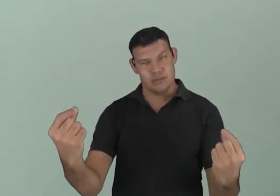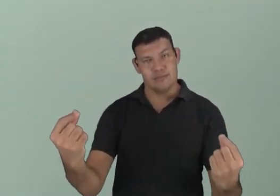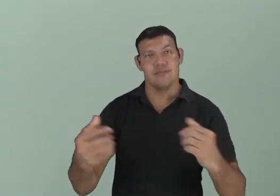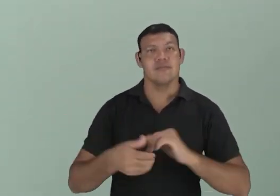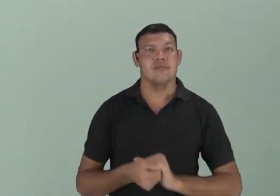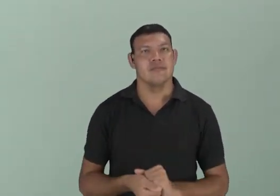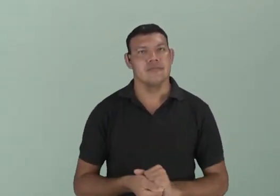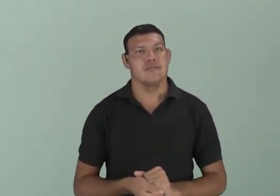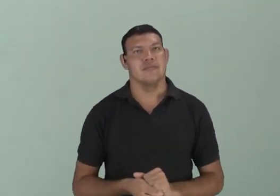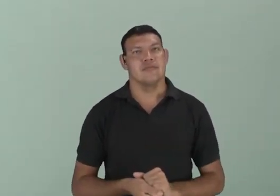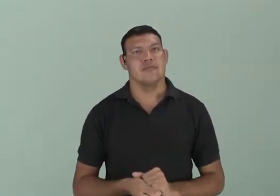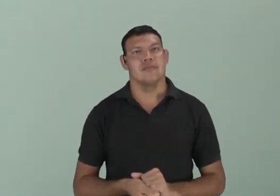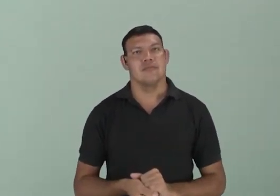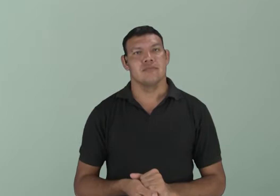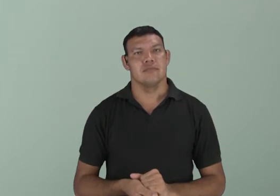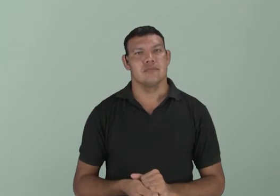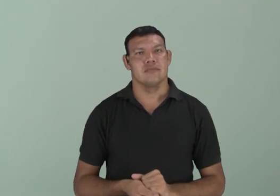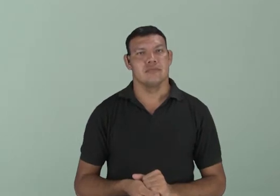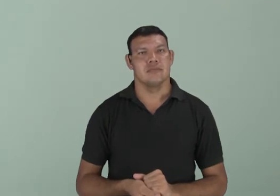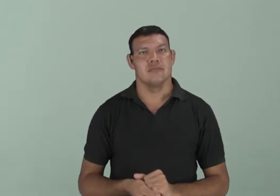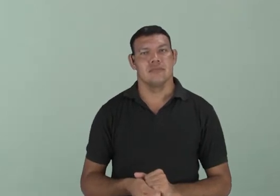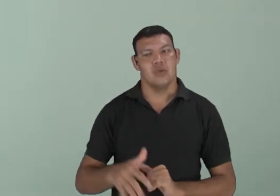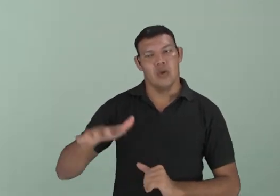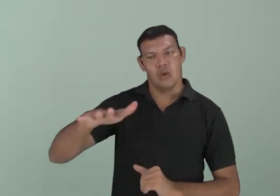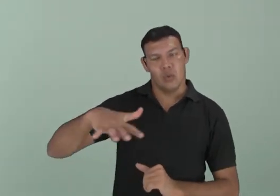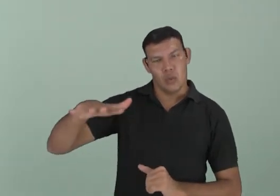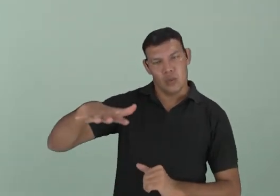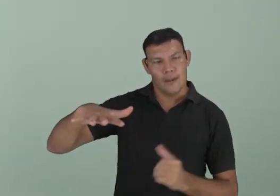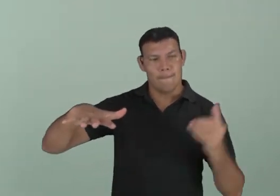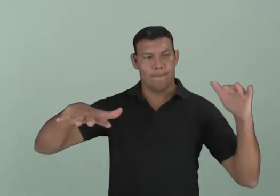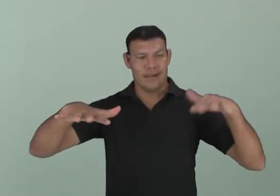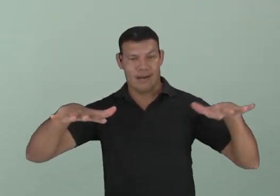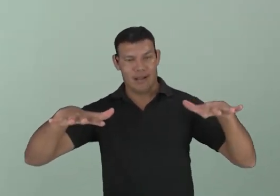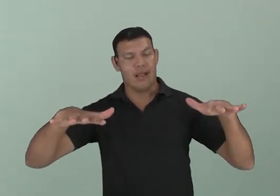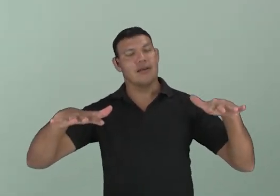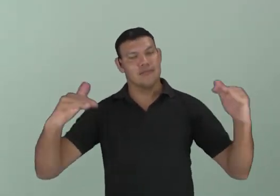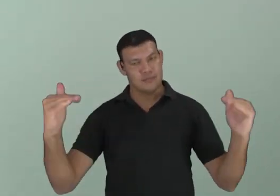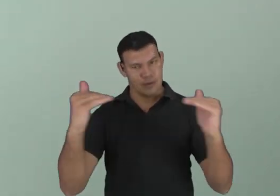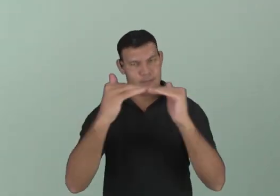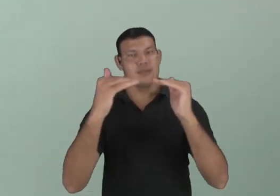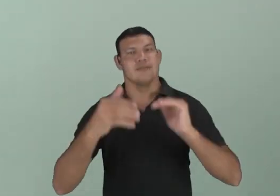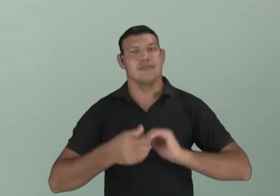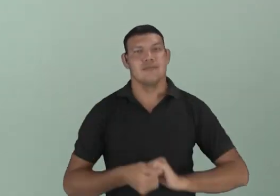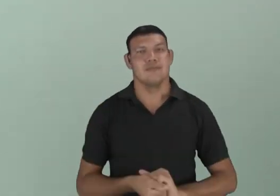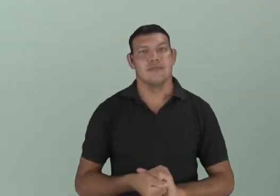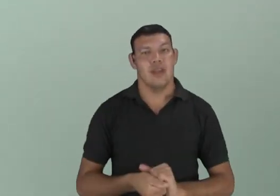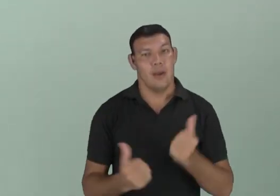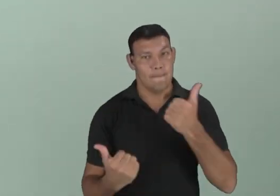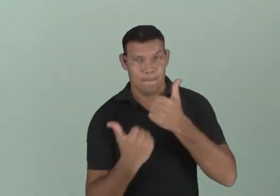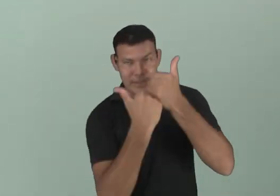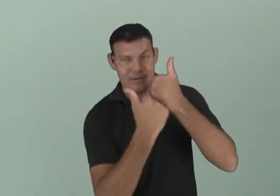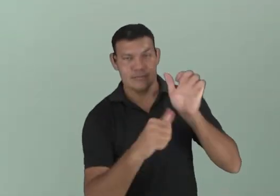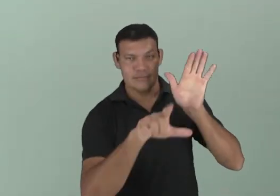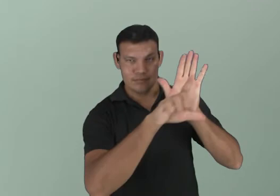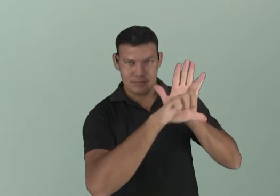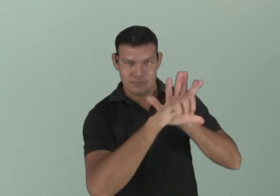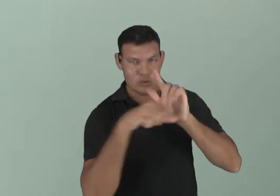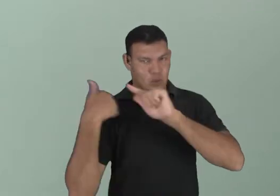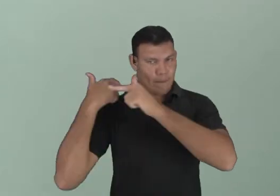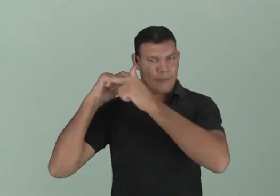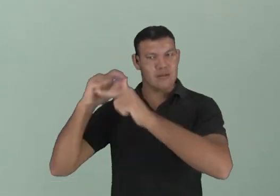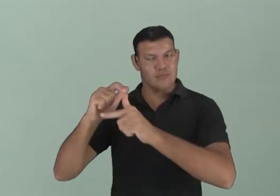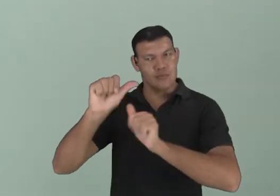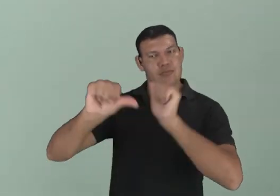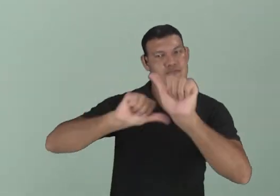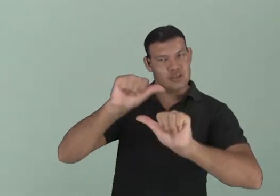períodos, e por conta disso varrer áreas iguais em tempos iguais. Ele vem apoiar essa teoria e aí é uma grande